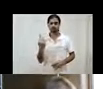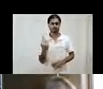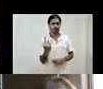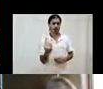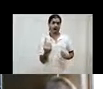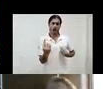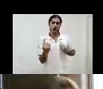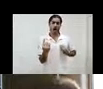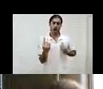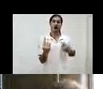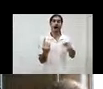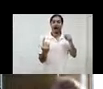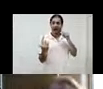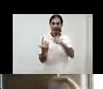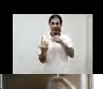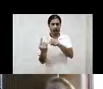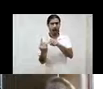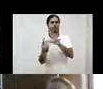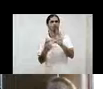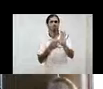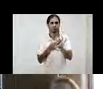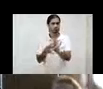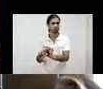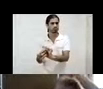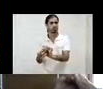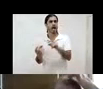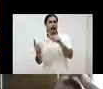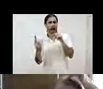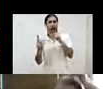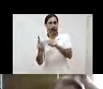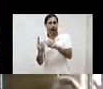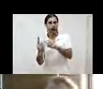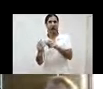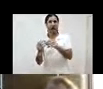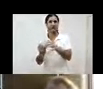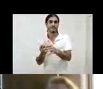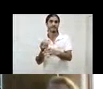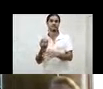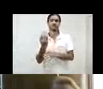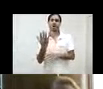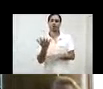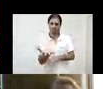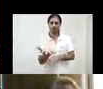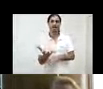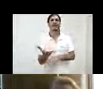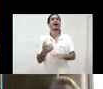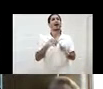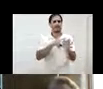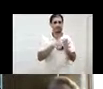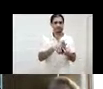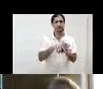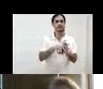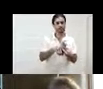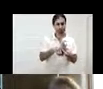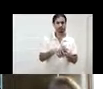desempregados, que recebem nem meio salário mínimo, não é? Então, nós temos